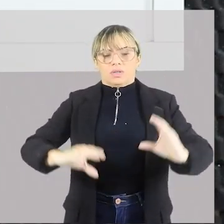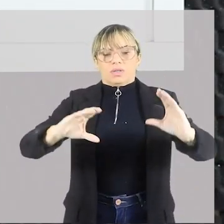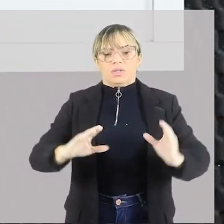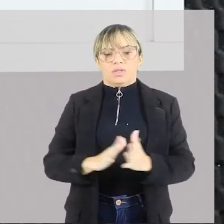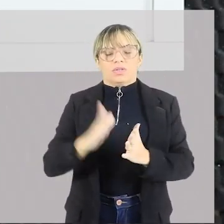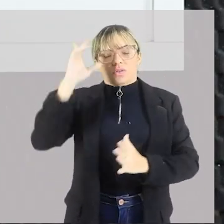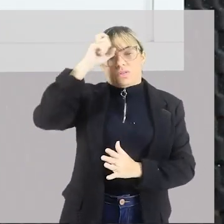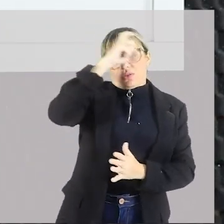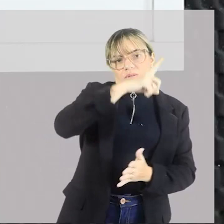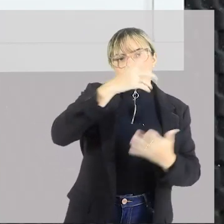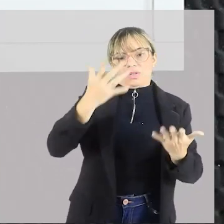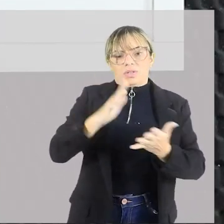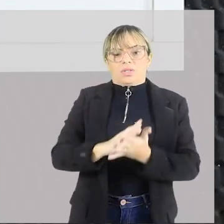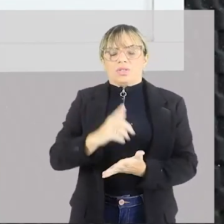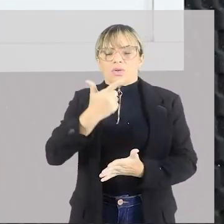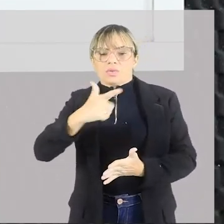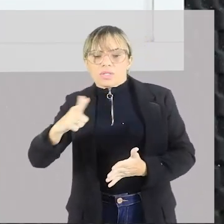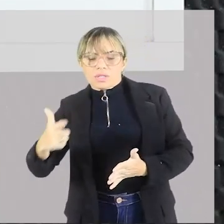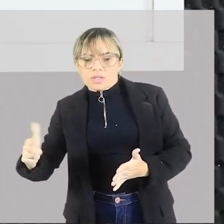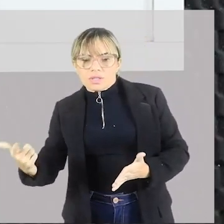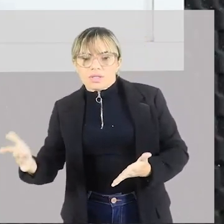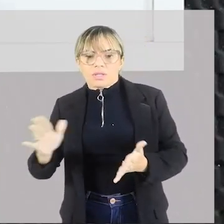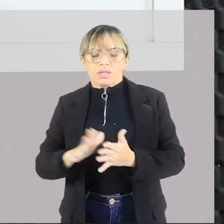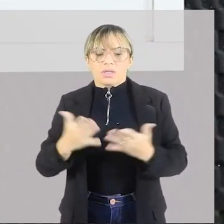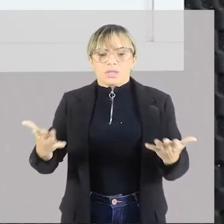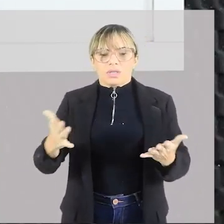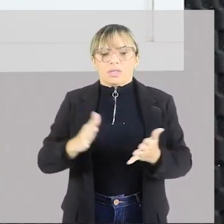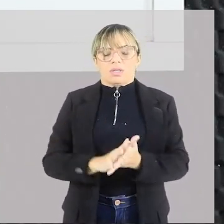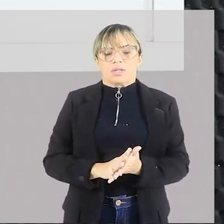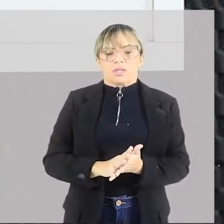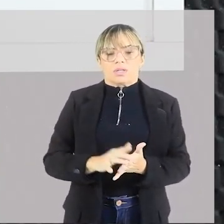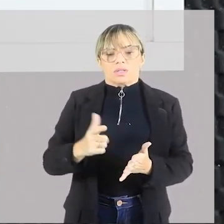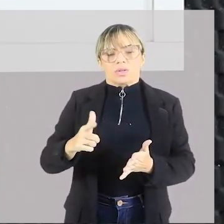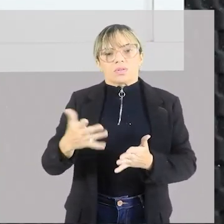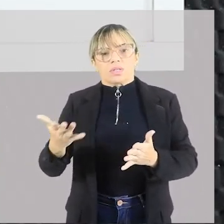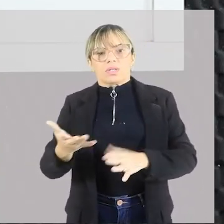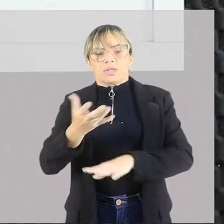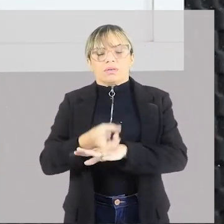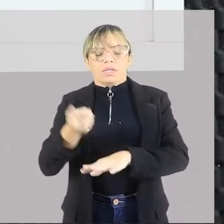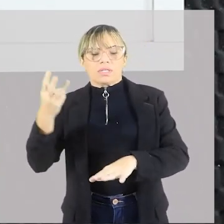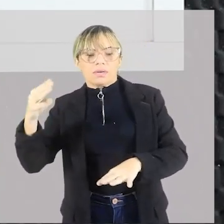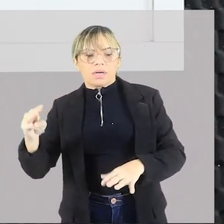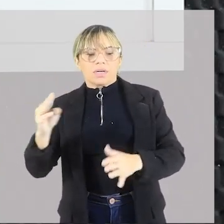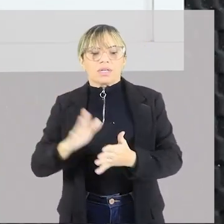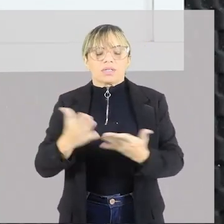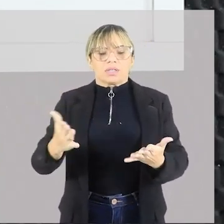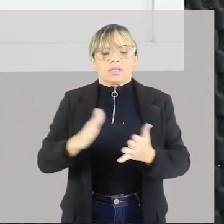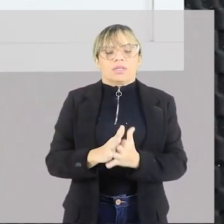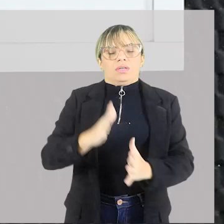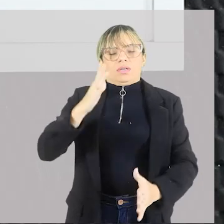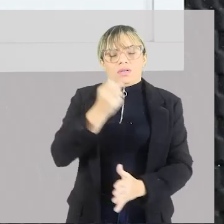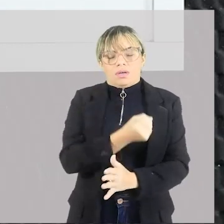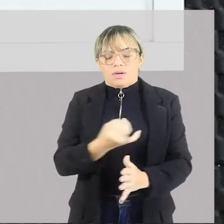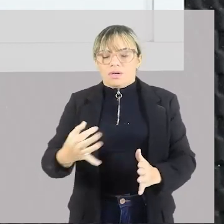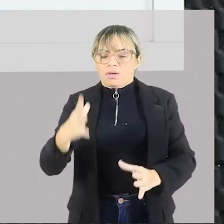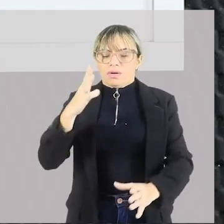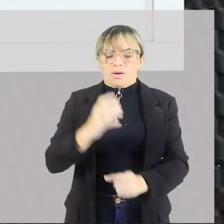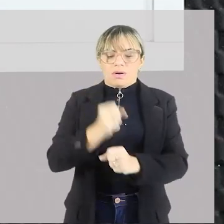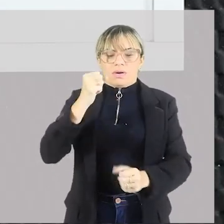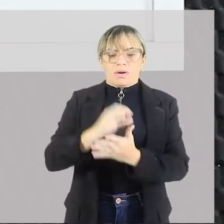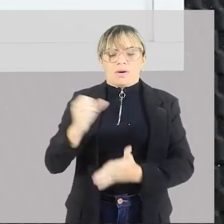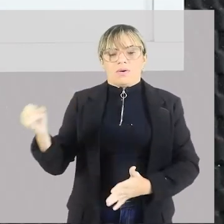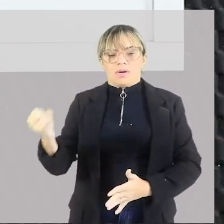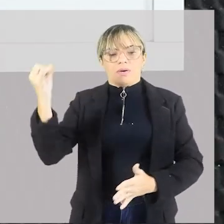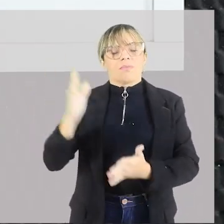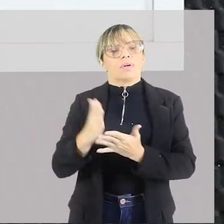tem um concurso que tenha e não tenha que tenha matemática né E não tenha probilidade tá um assunto mesmo bastante recorente